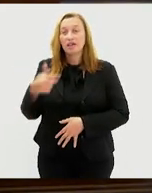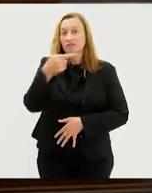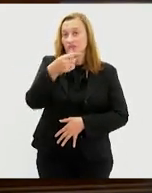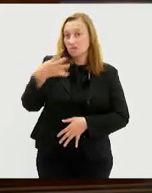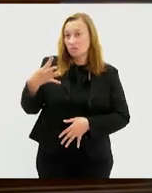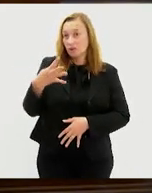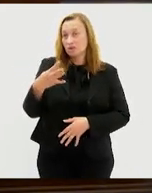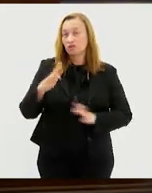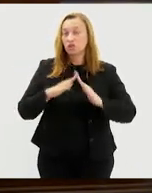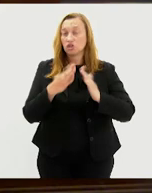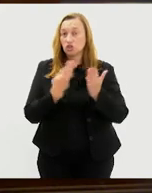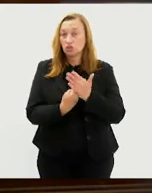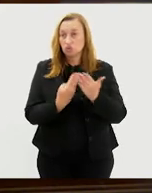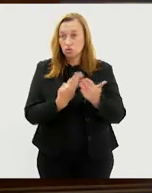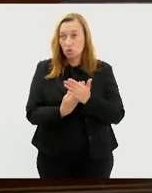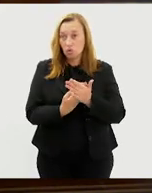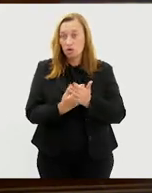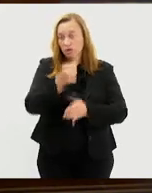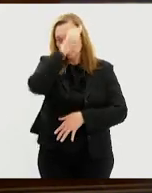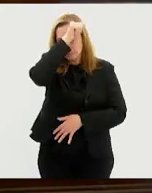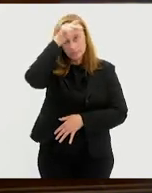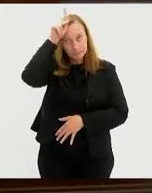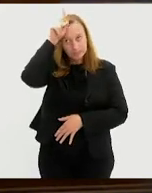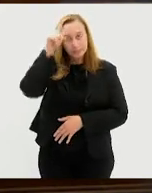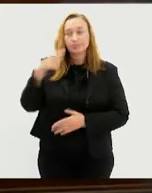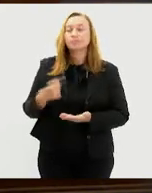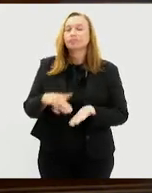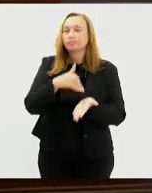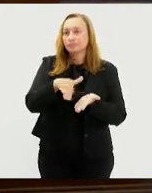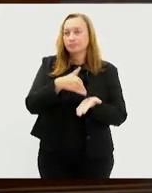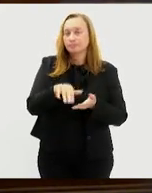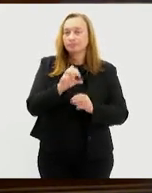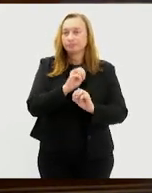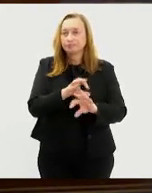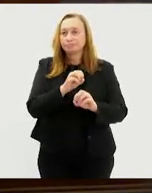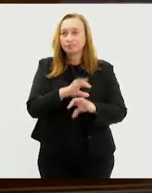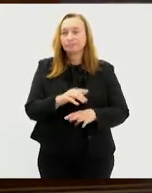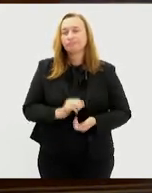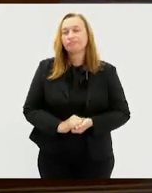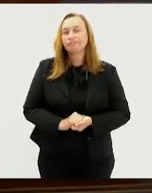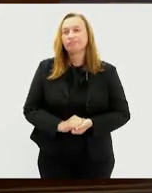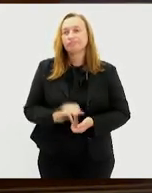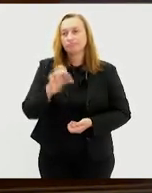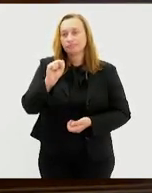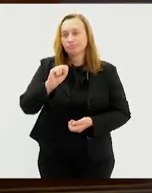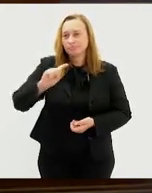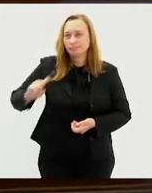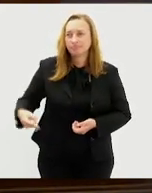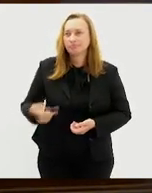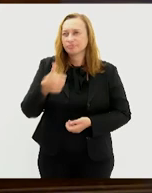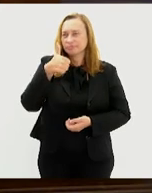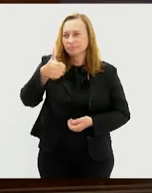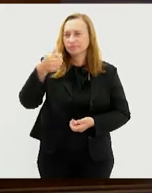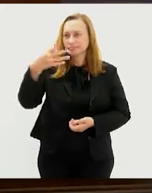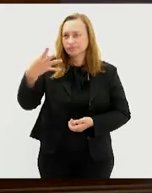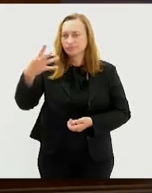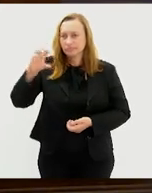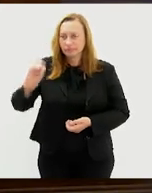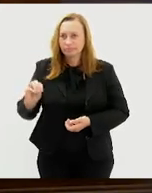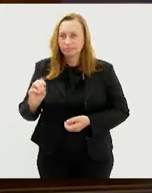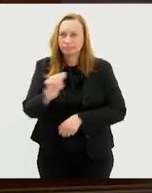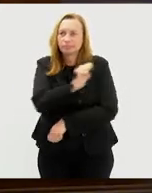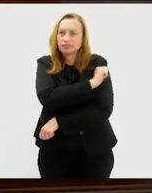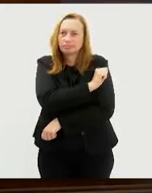municipais e de acordo com a secretaria de educação são cerca de 8.140 estudantes